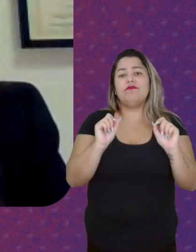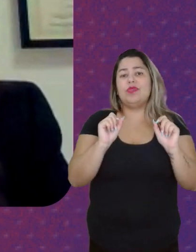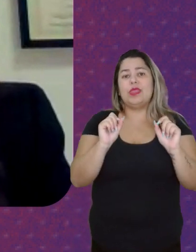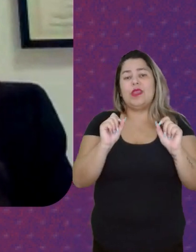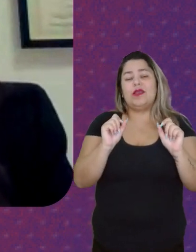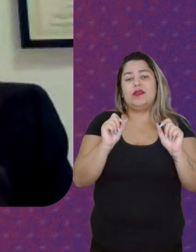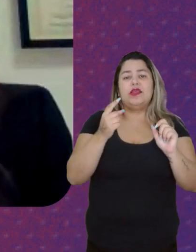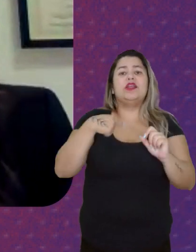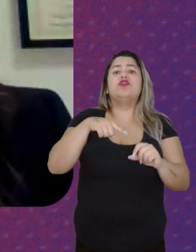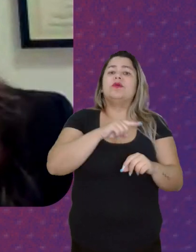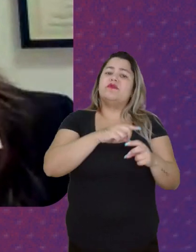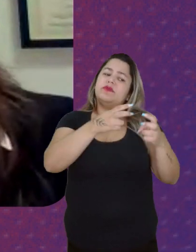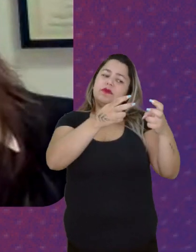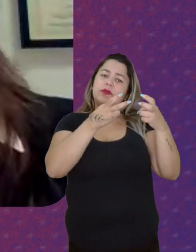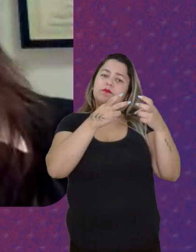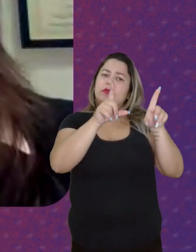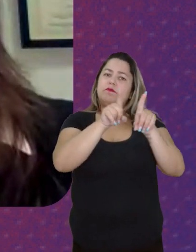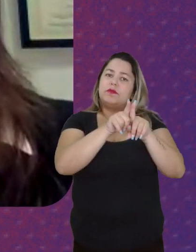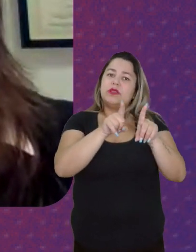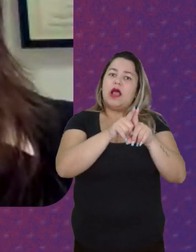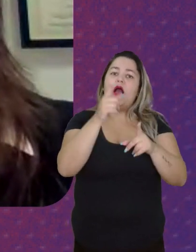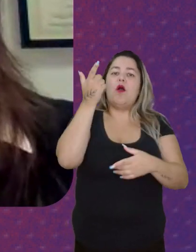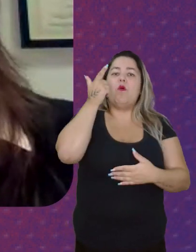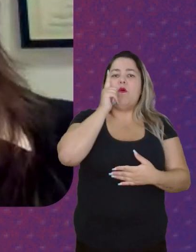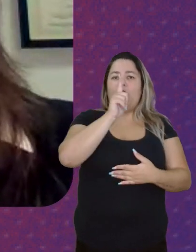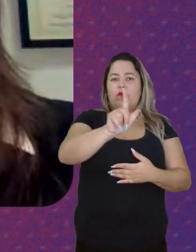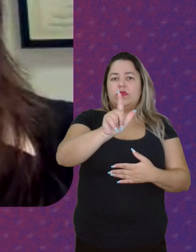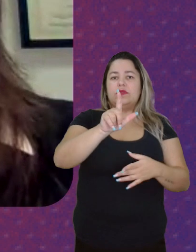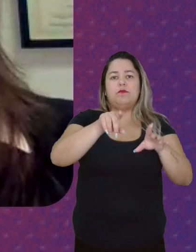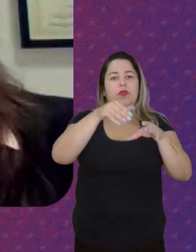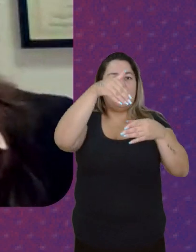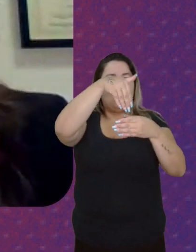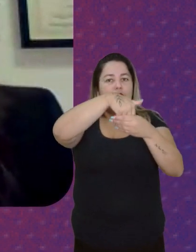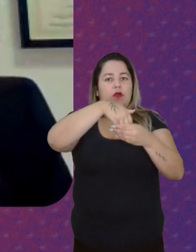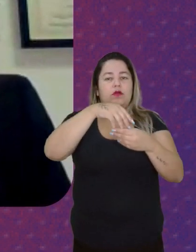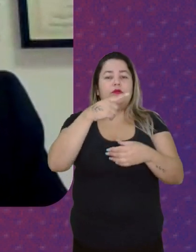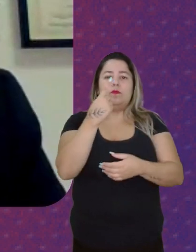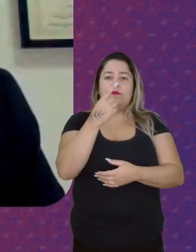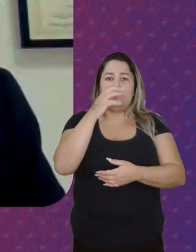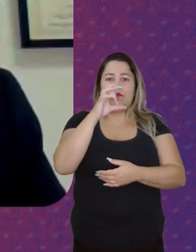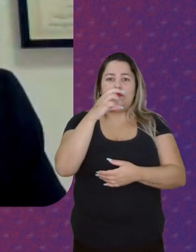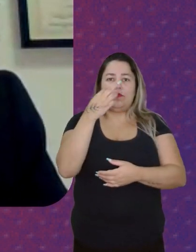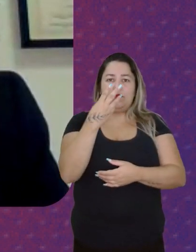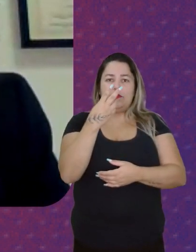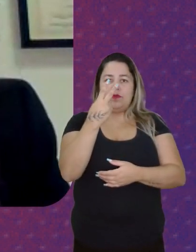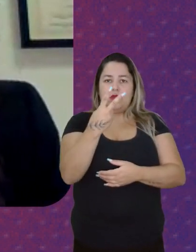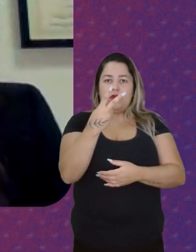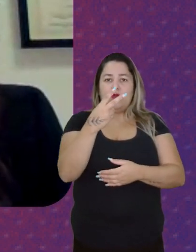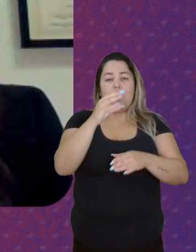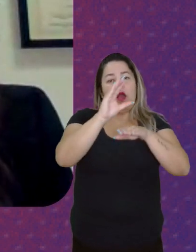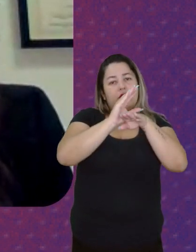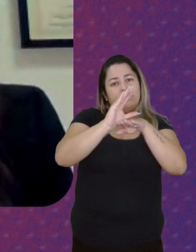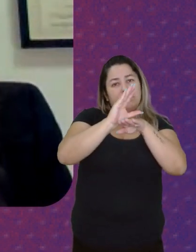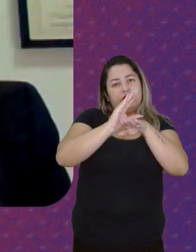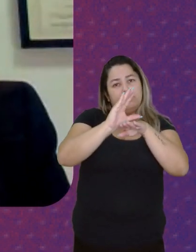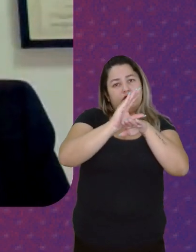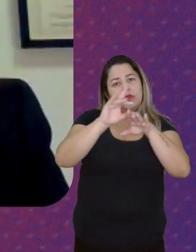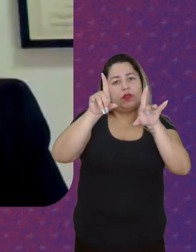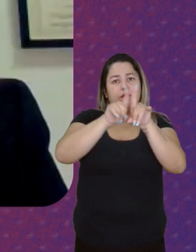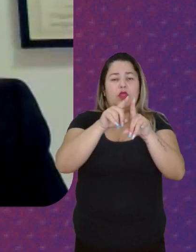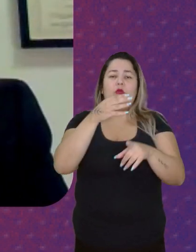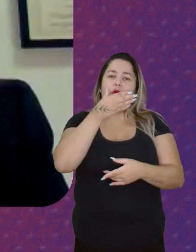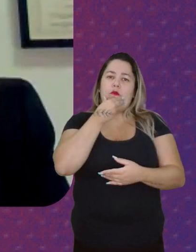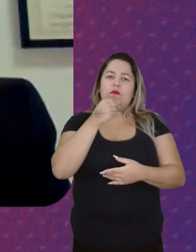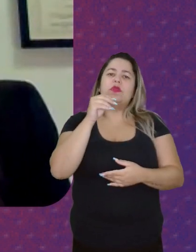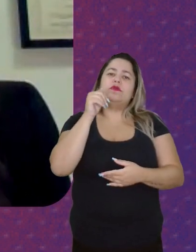gente percebe que, apesar da conquista do direito ao voto em 1932, apesar da Constituição Federal sedimentar que homens e mulheres